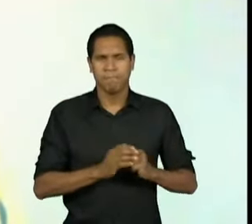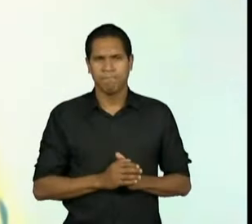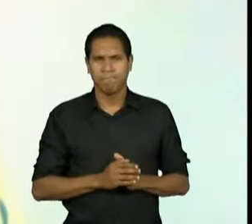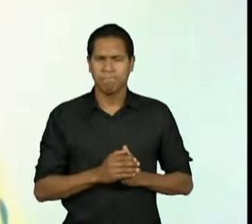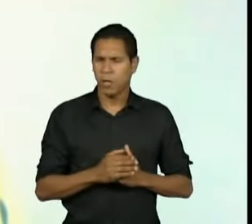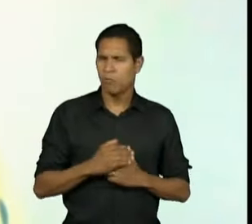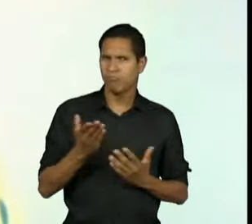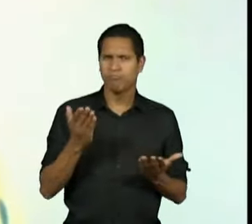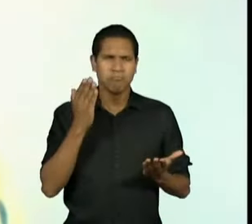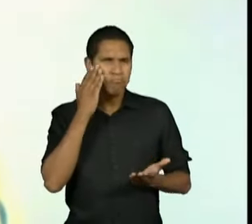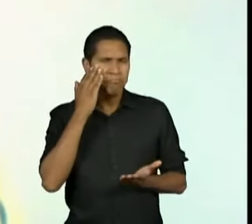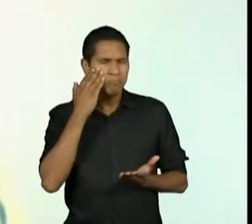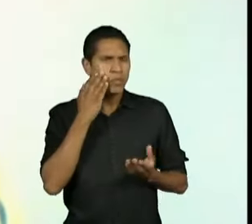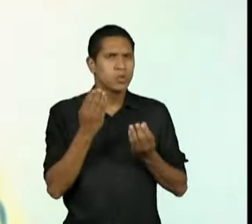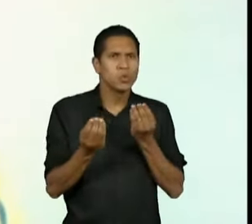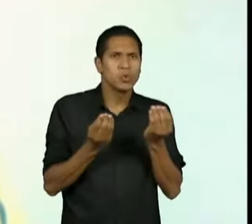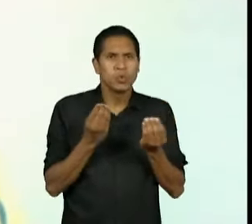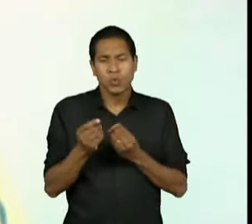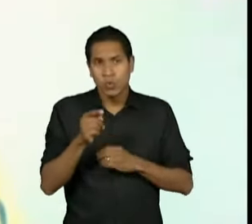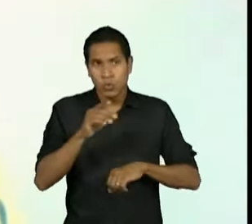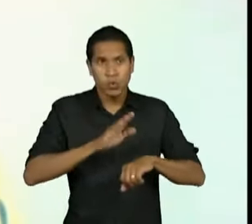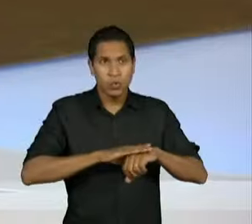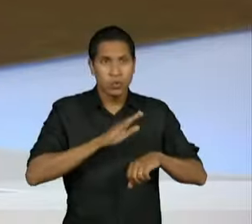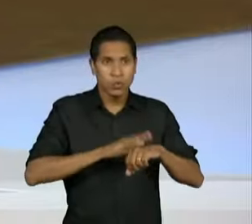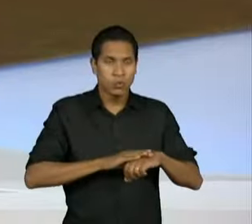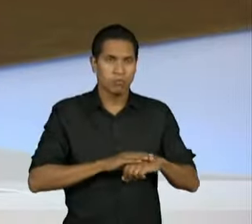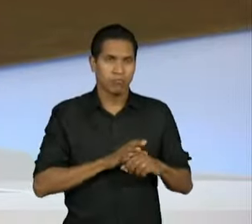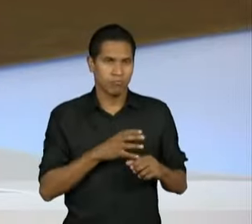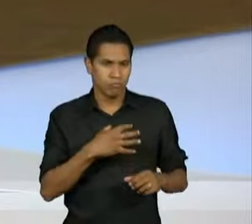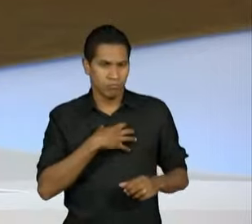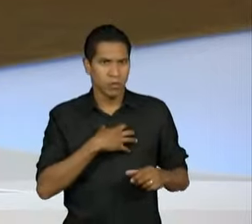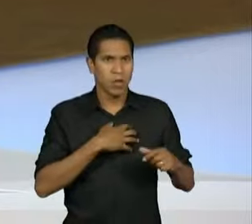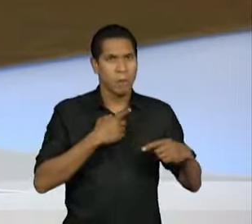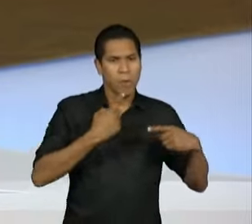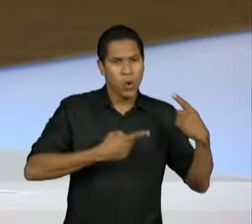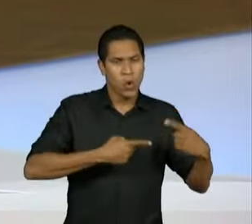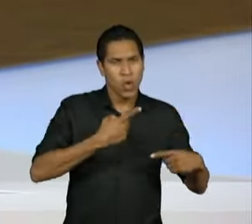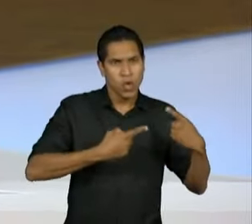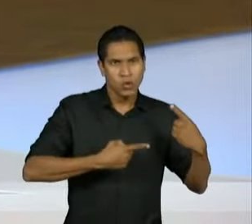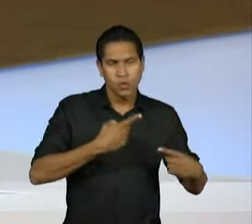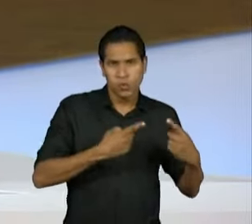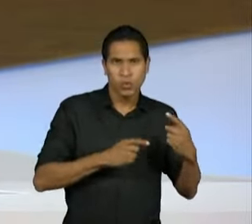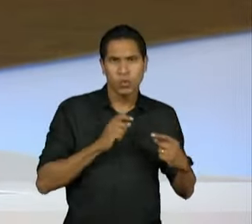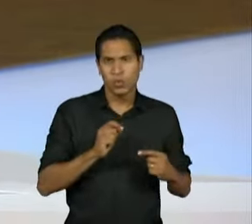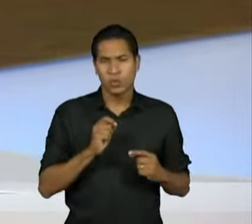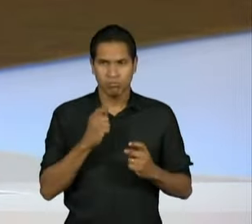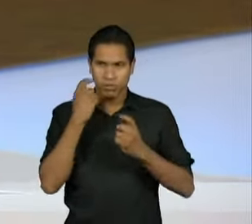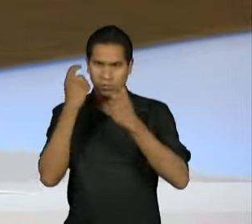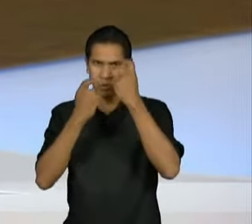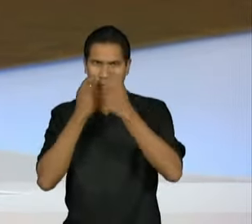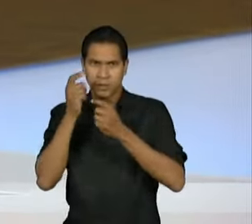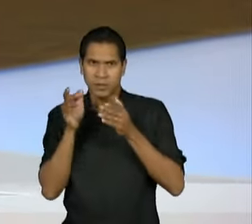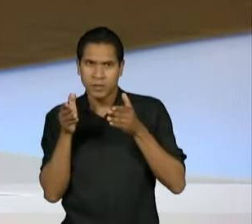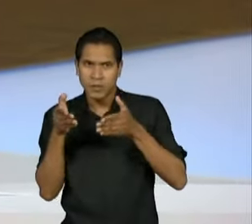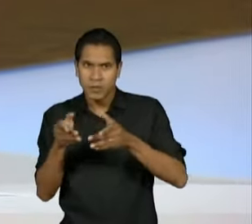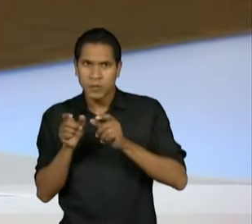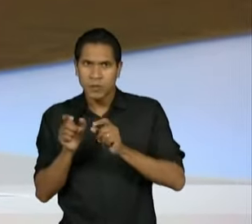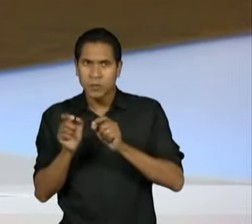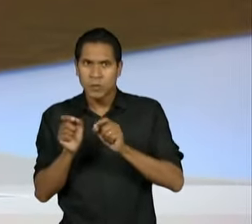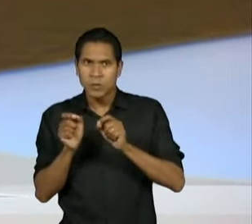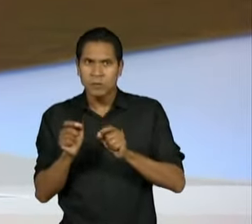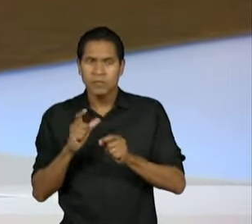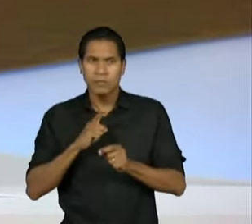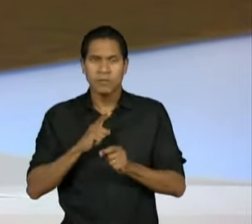como é que você concilia essa sua atuação política como ativista, com a preocupação com o que você chama